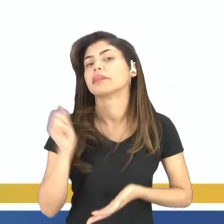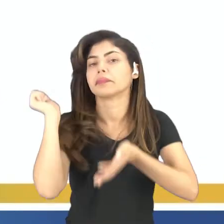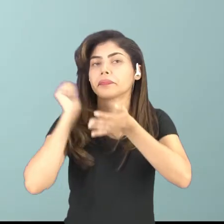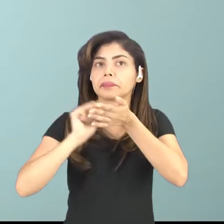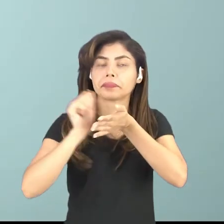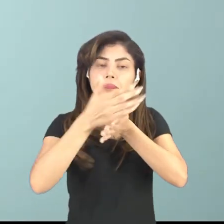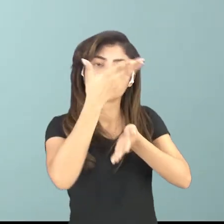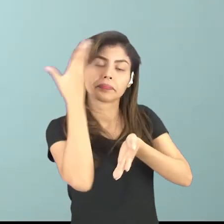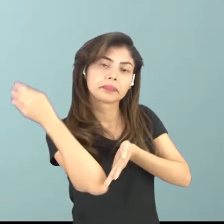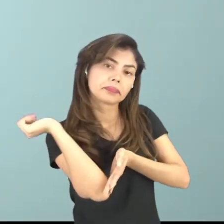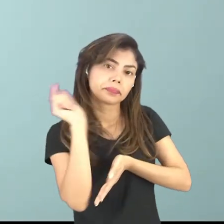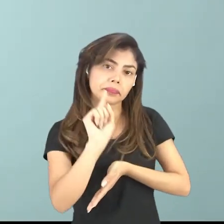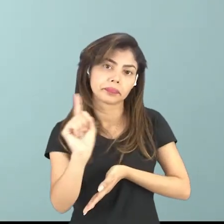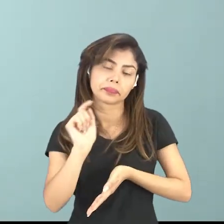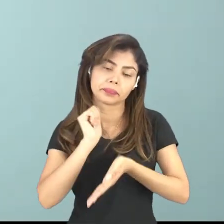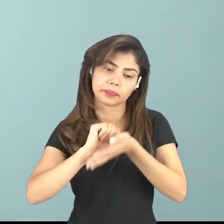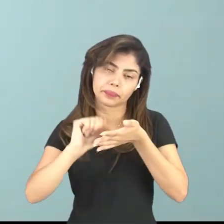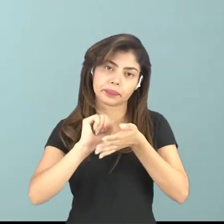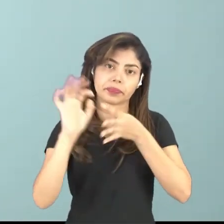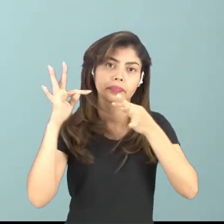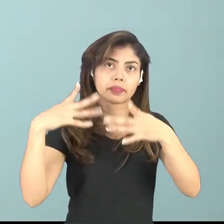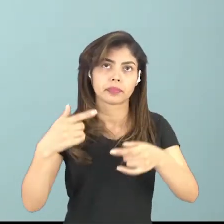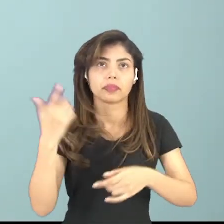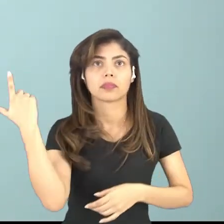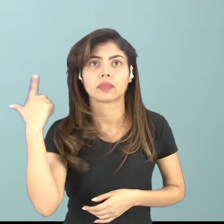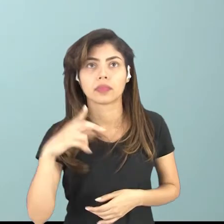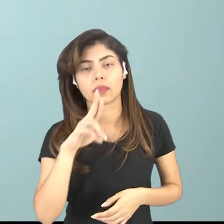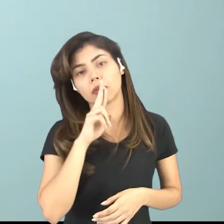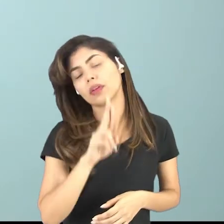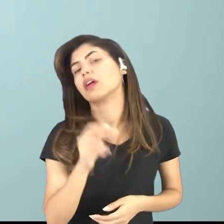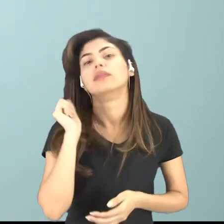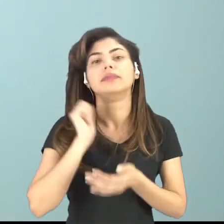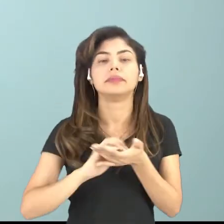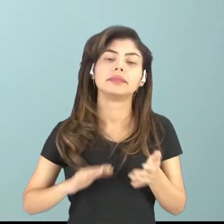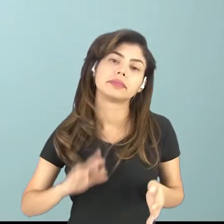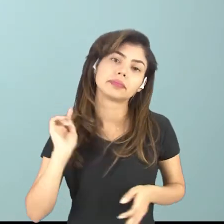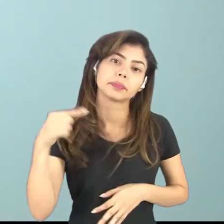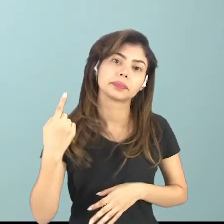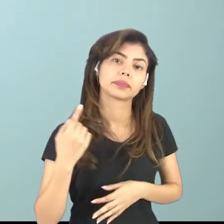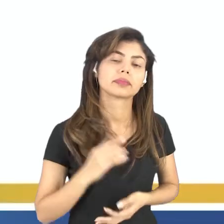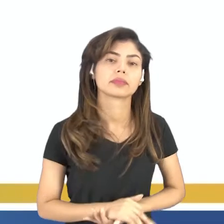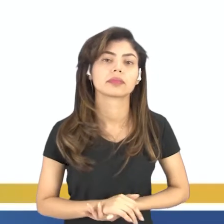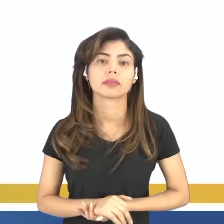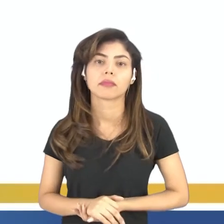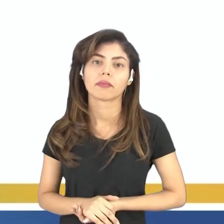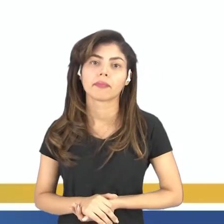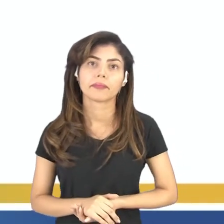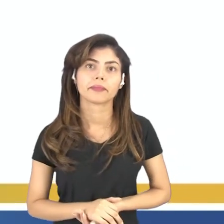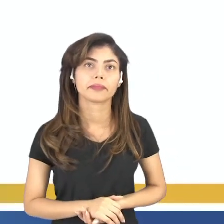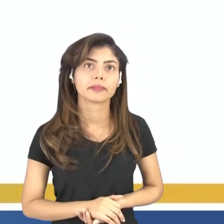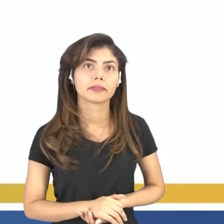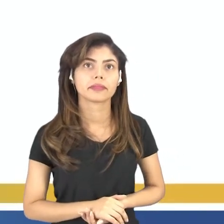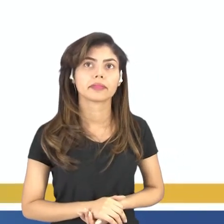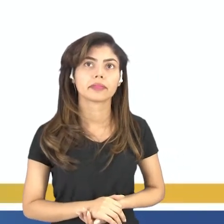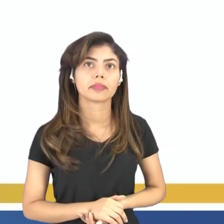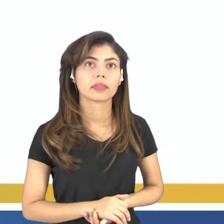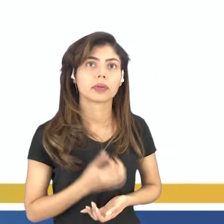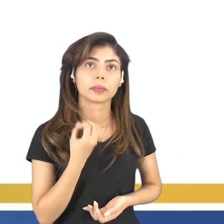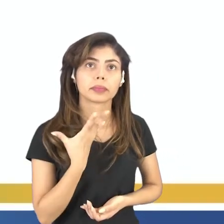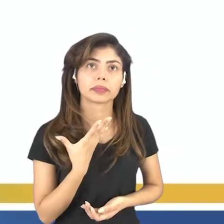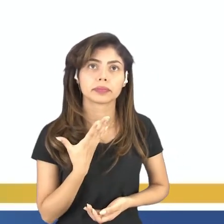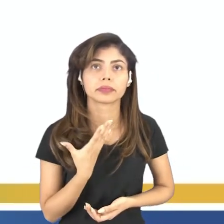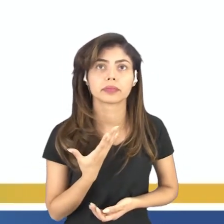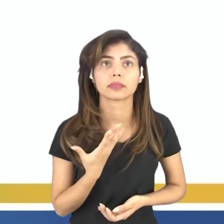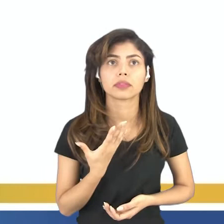suas anotações para conseguir resolver as atividades logo mais. Então vamos lá. Bom, na conservação e dissipação